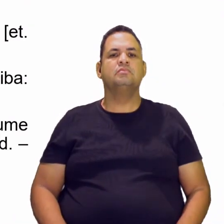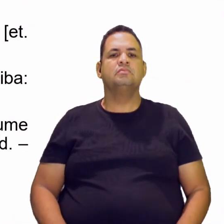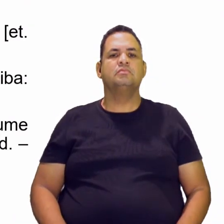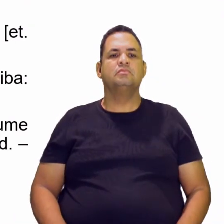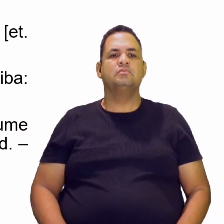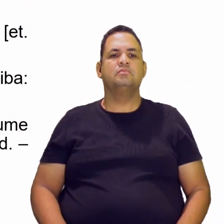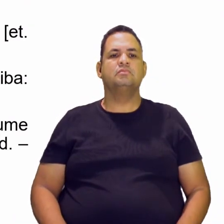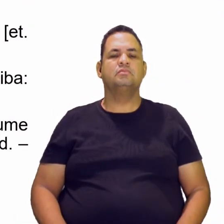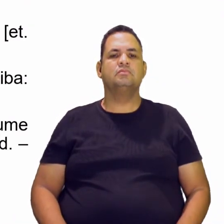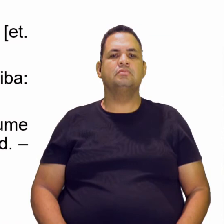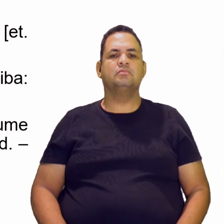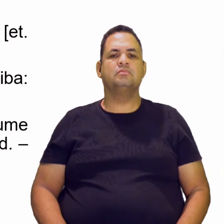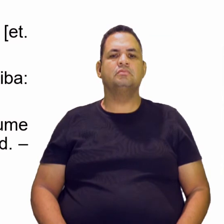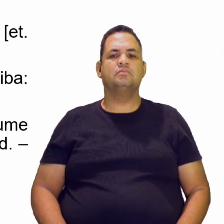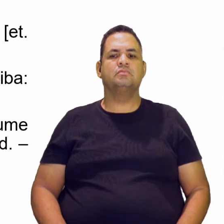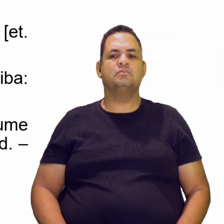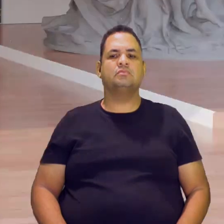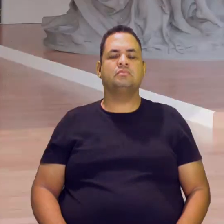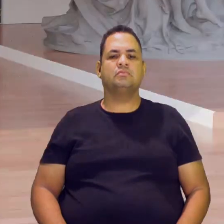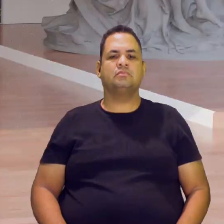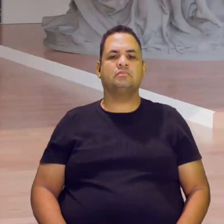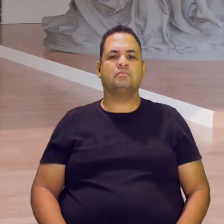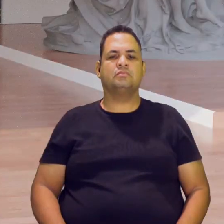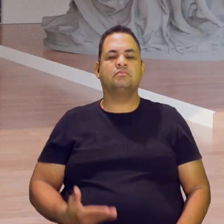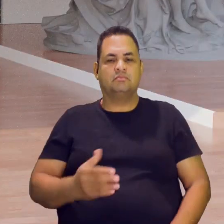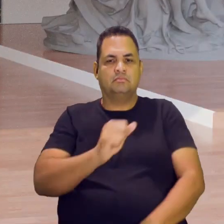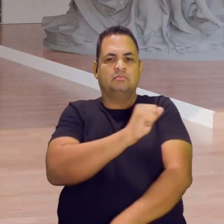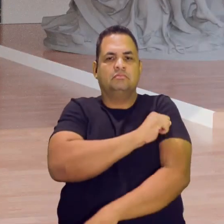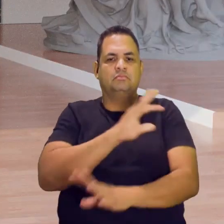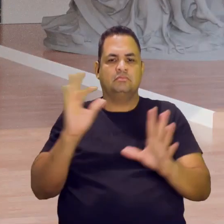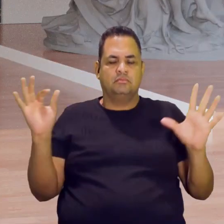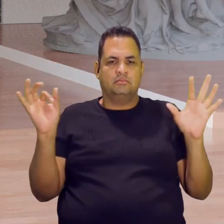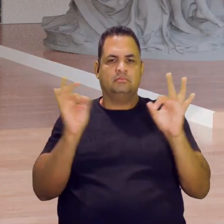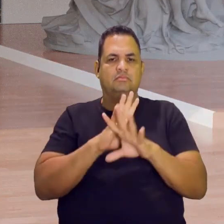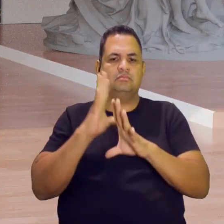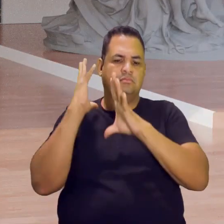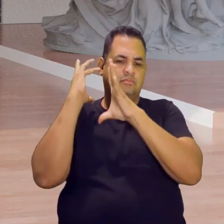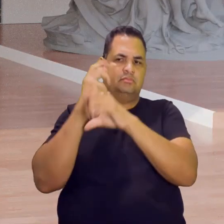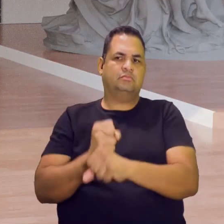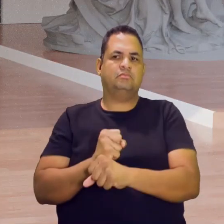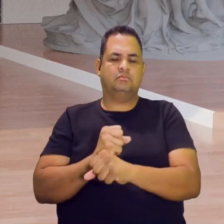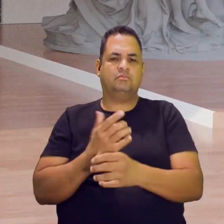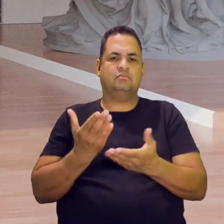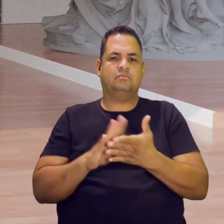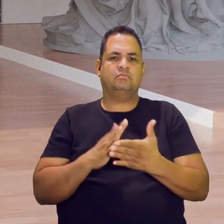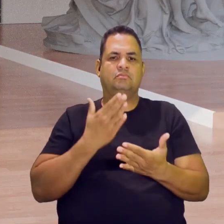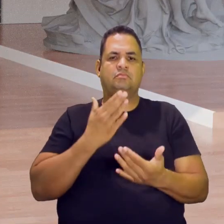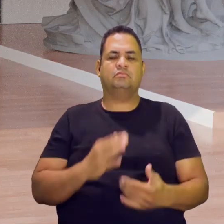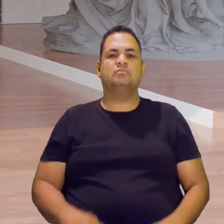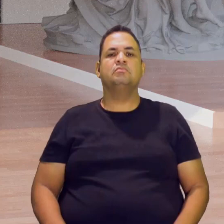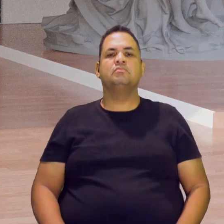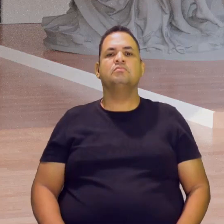essas. Então é isso, estudante. Concluímos aqui a revisão da